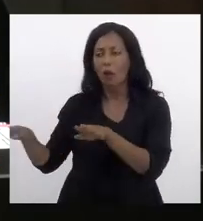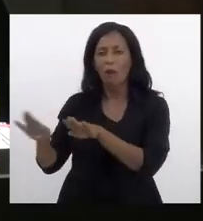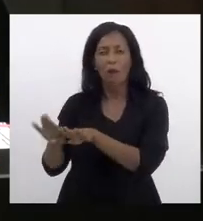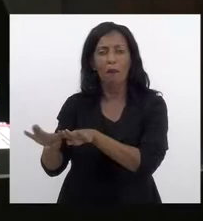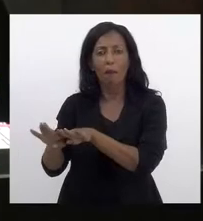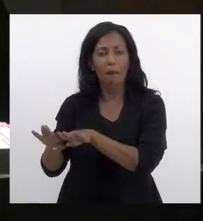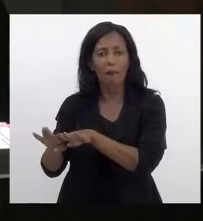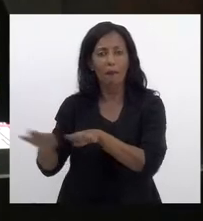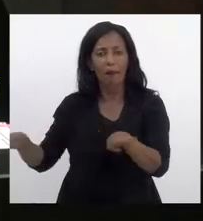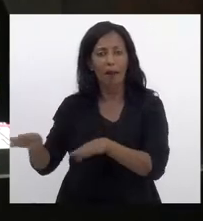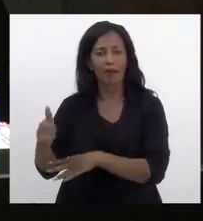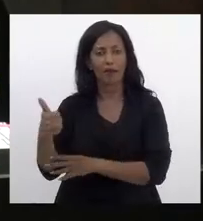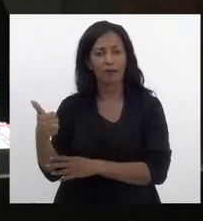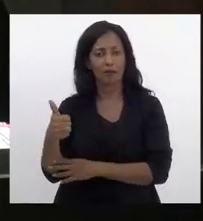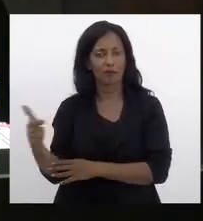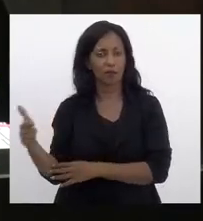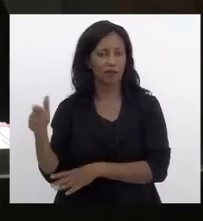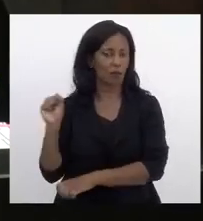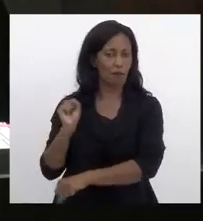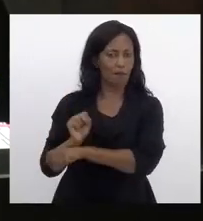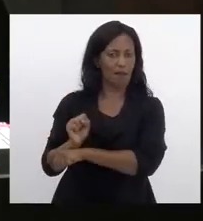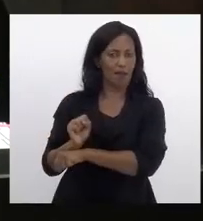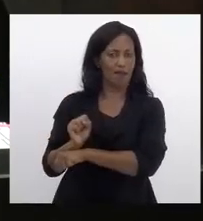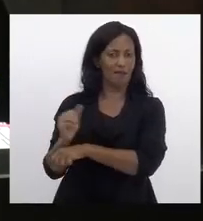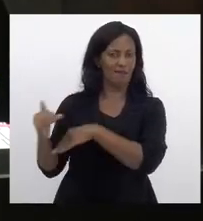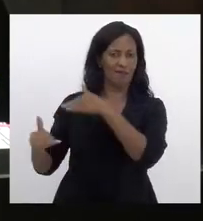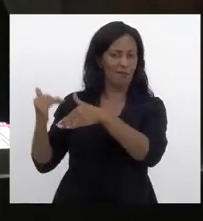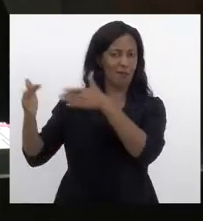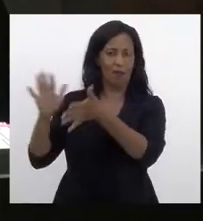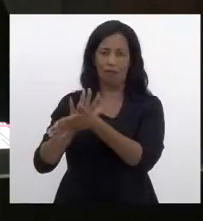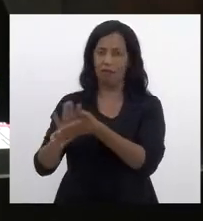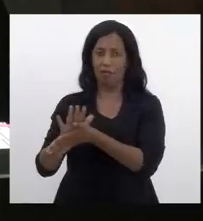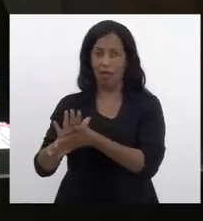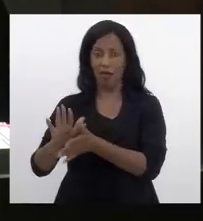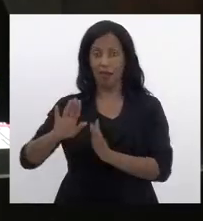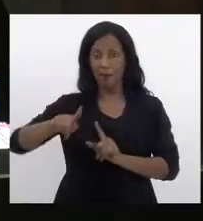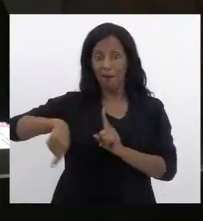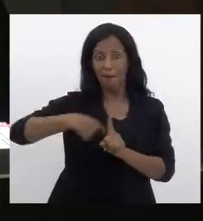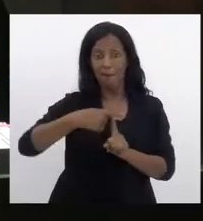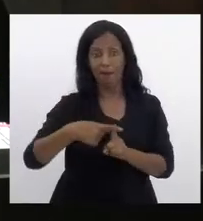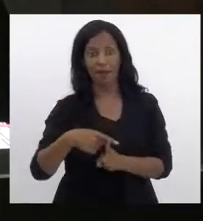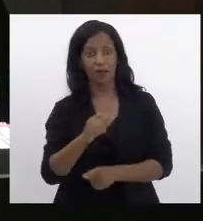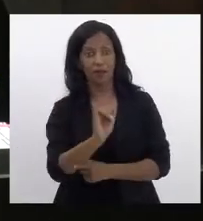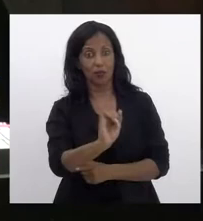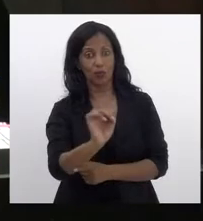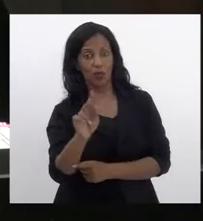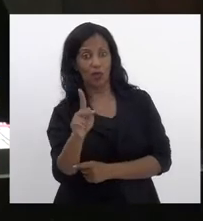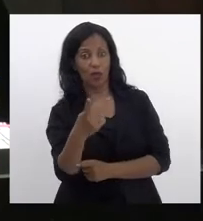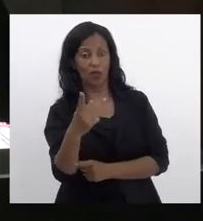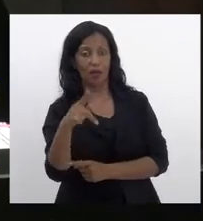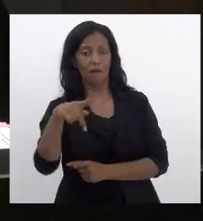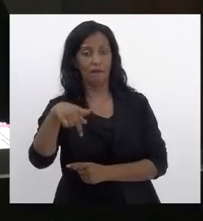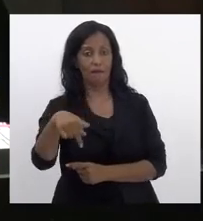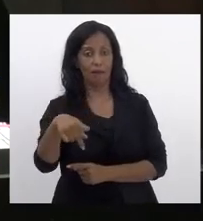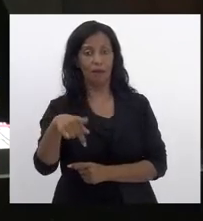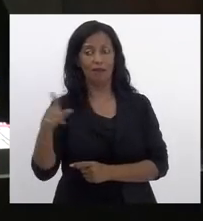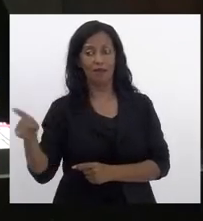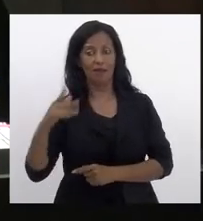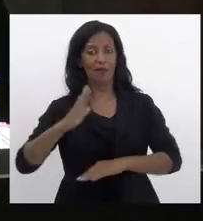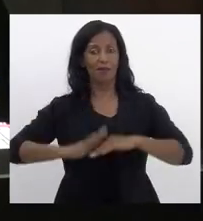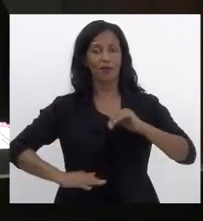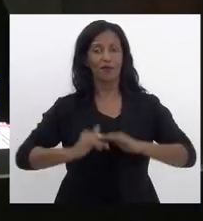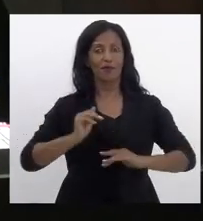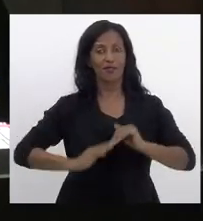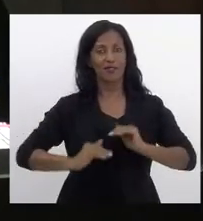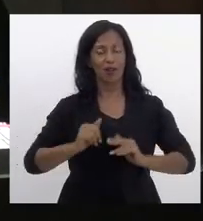que entra com 122. Fora isso, ainda tem o IHP, que é de suma importância a qualificação do